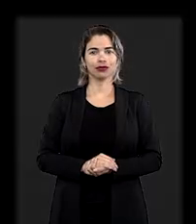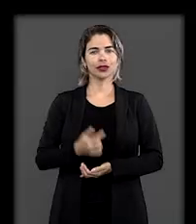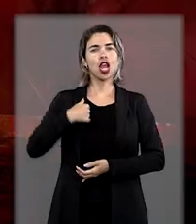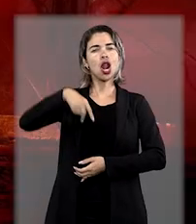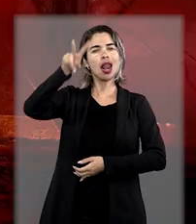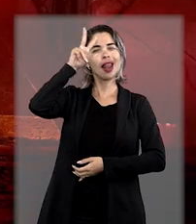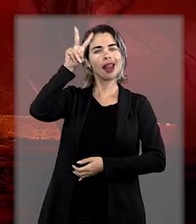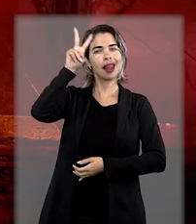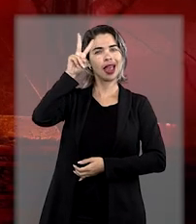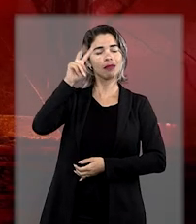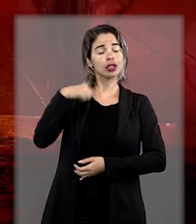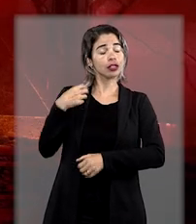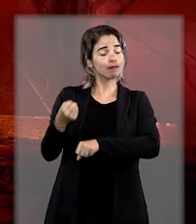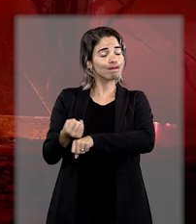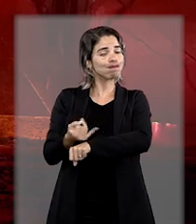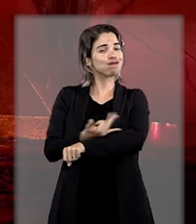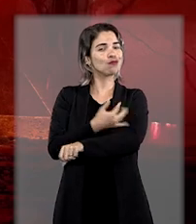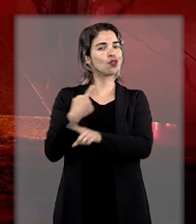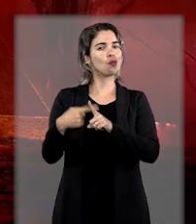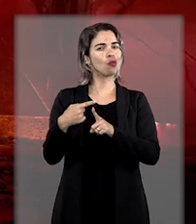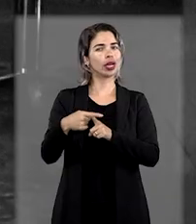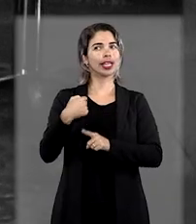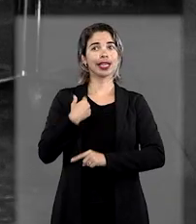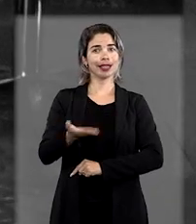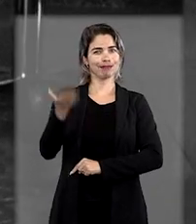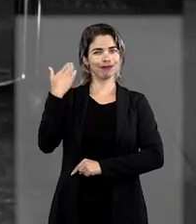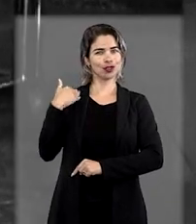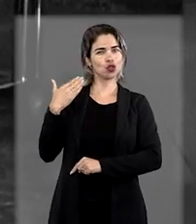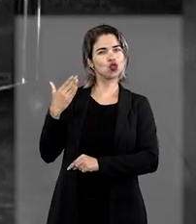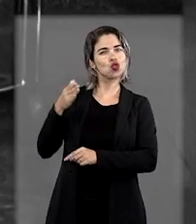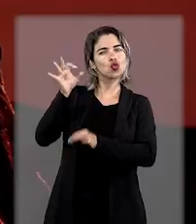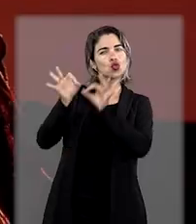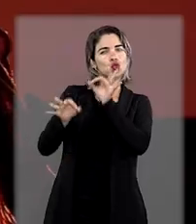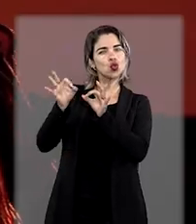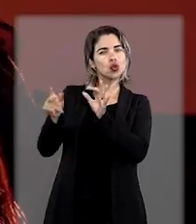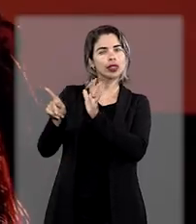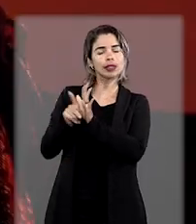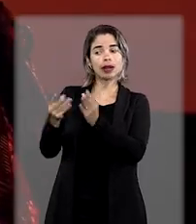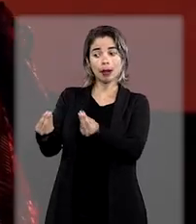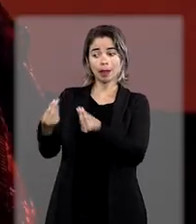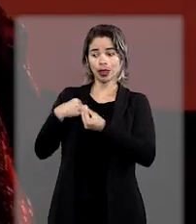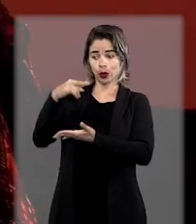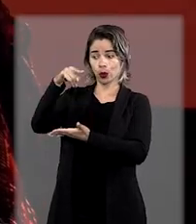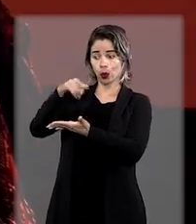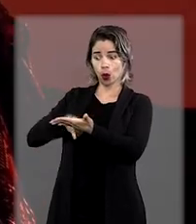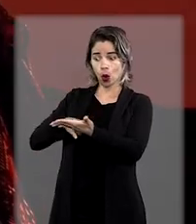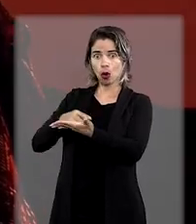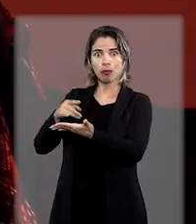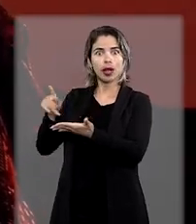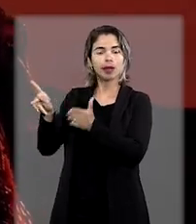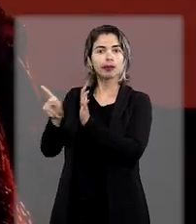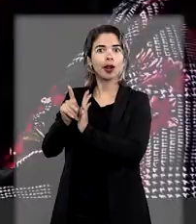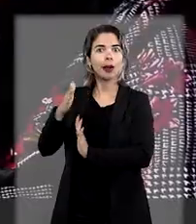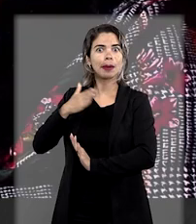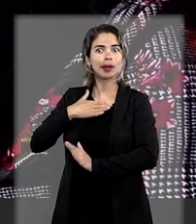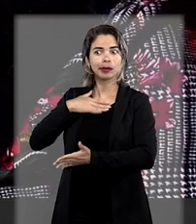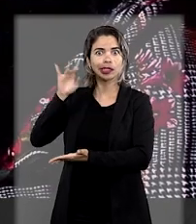eu me lembro muito emociona porque eu lembro que a juíza no cartório e quando ela me deu a certidão